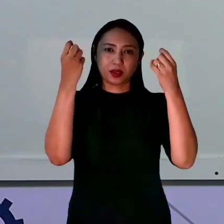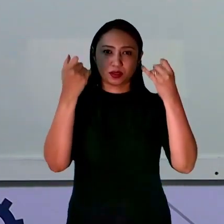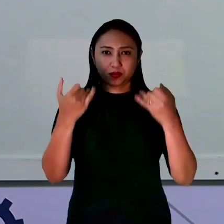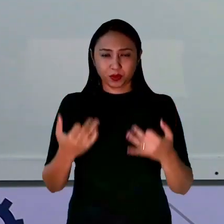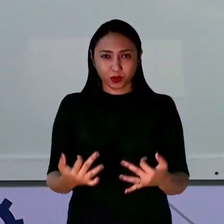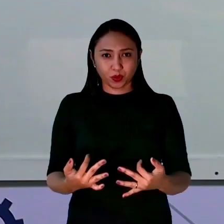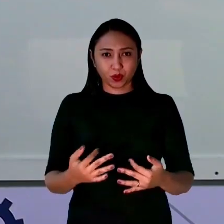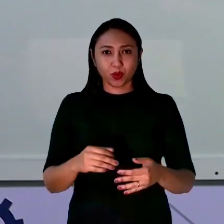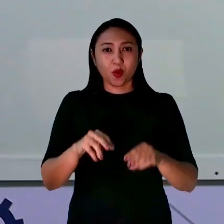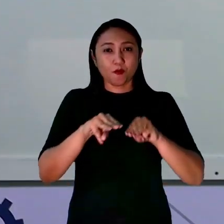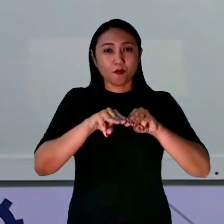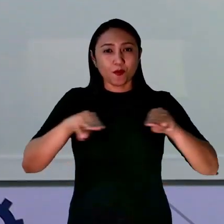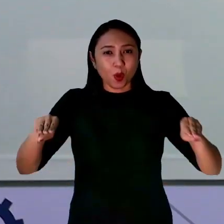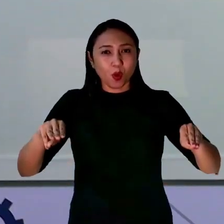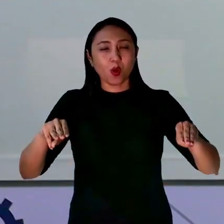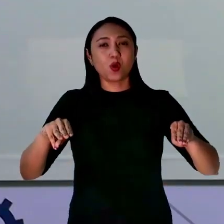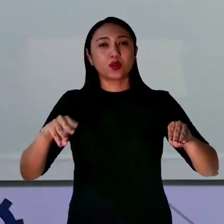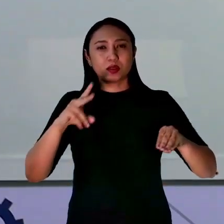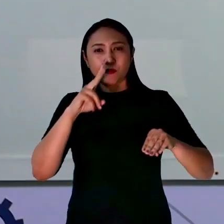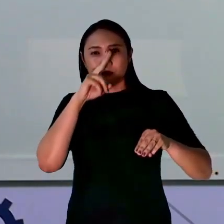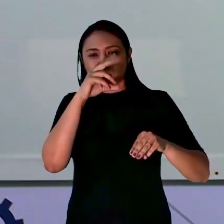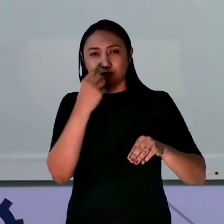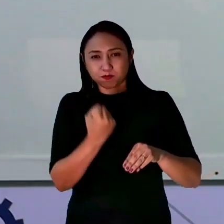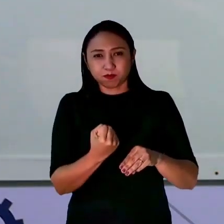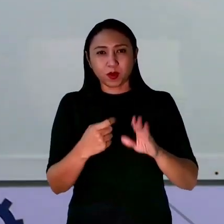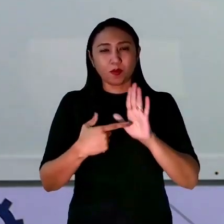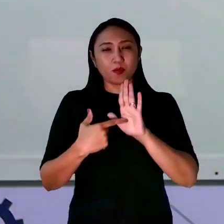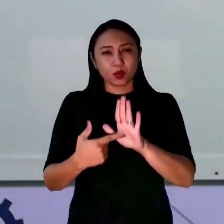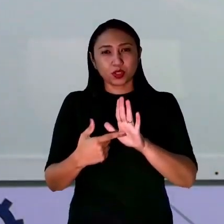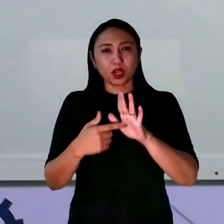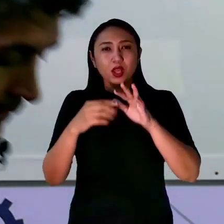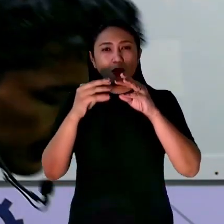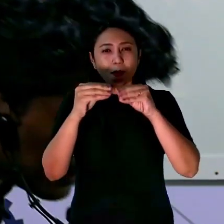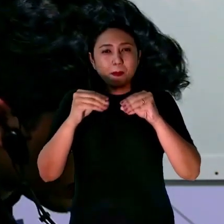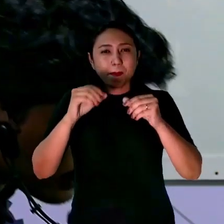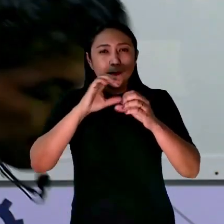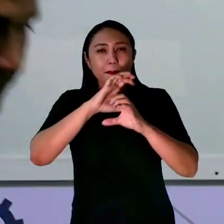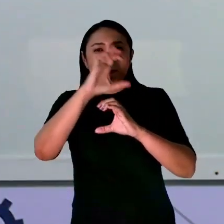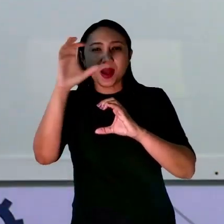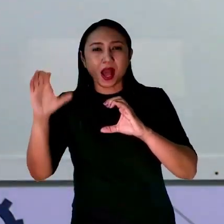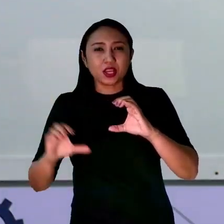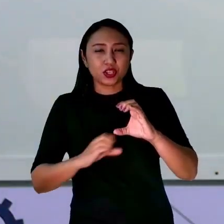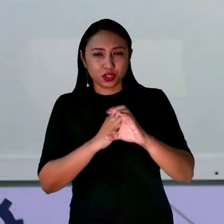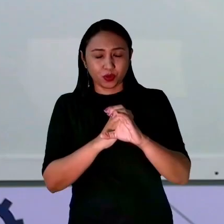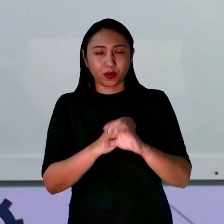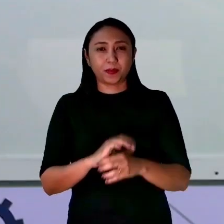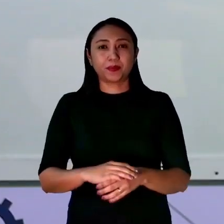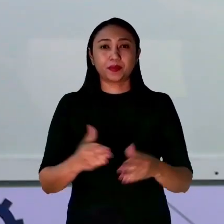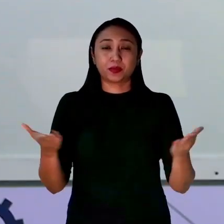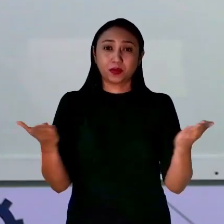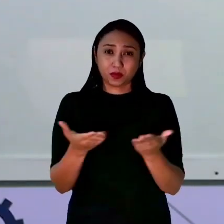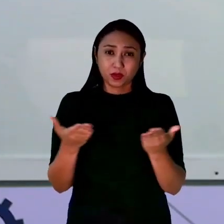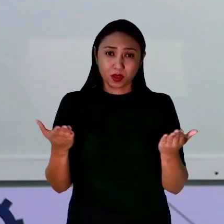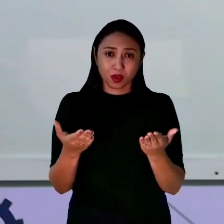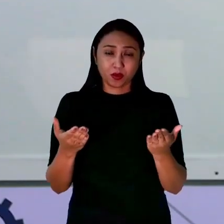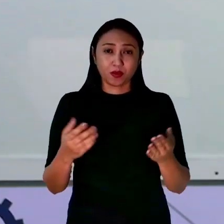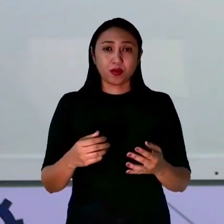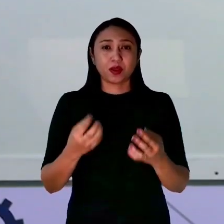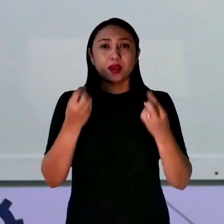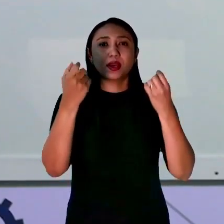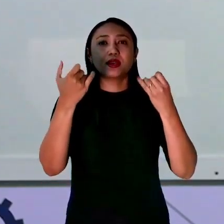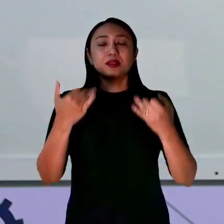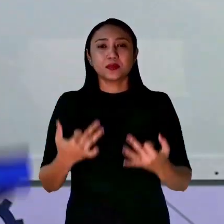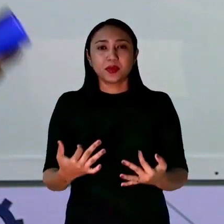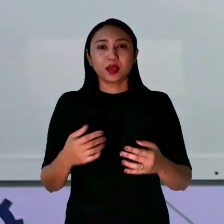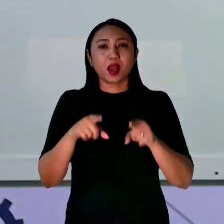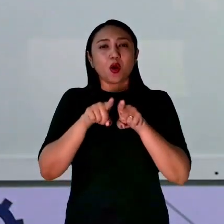sobre partículas. Agora a gente vai dar uma revisada na força magnética sobre no